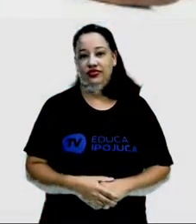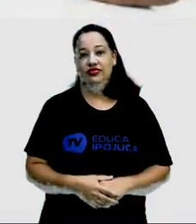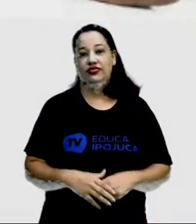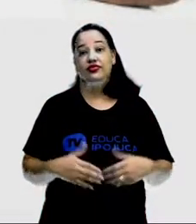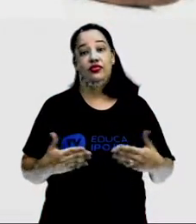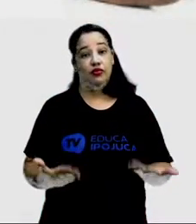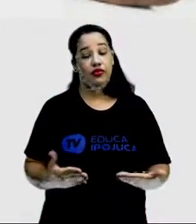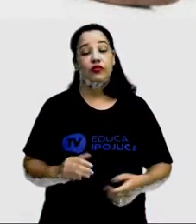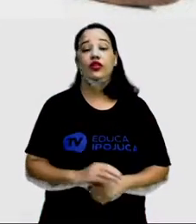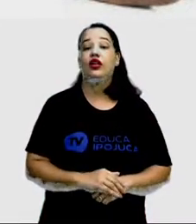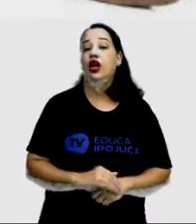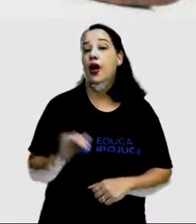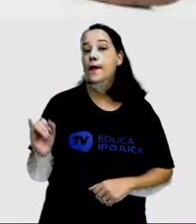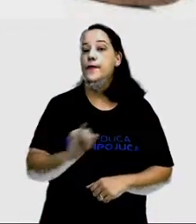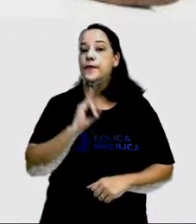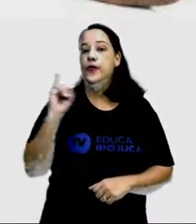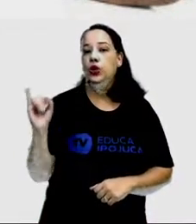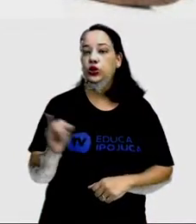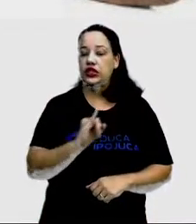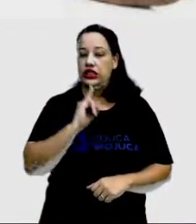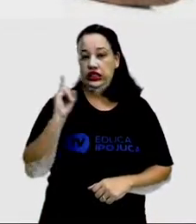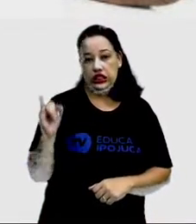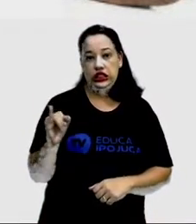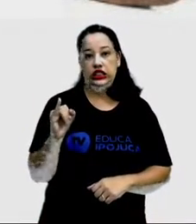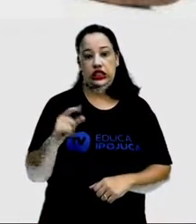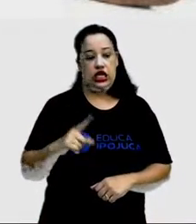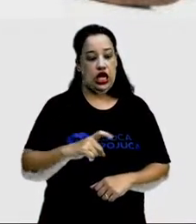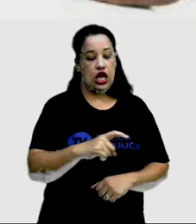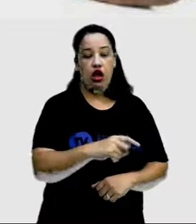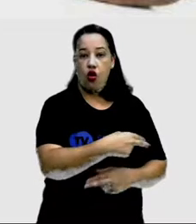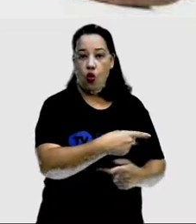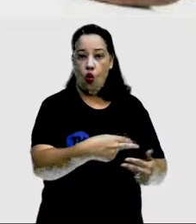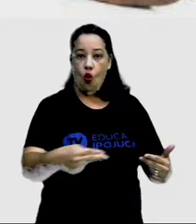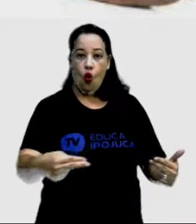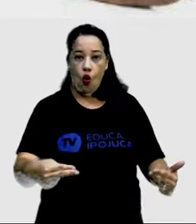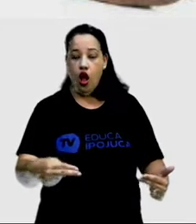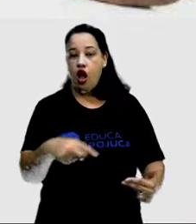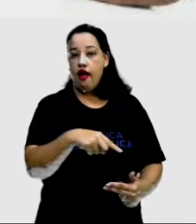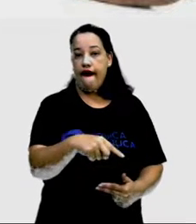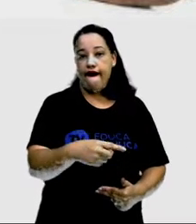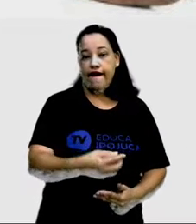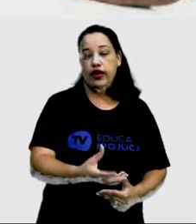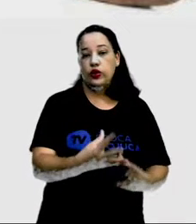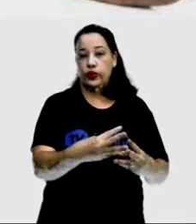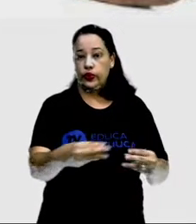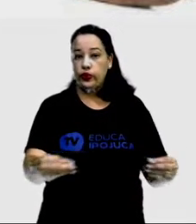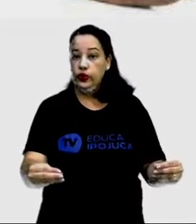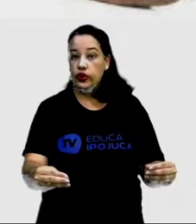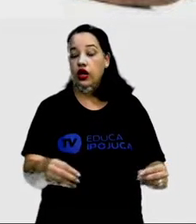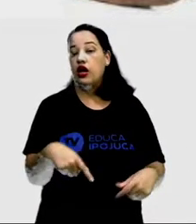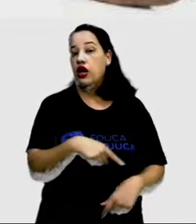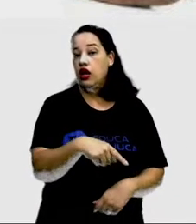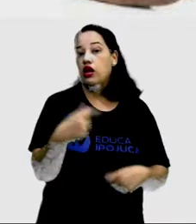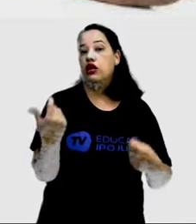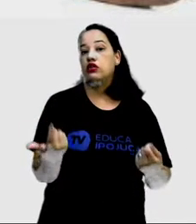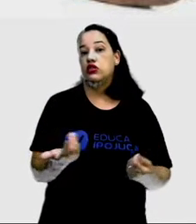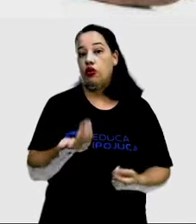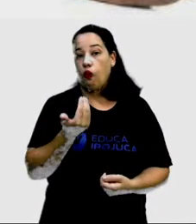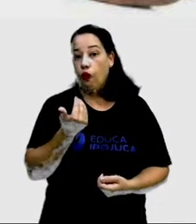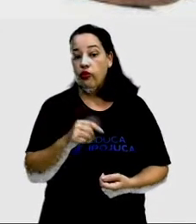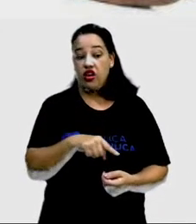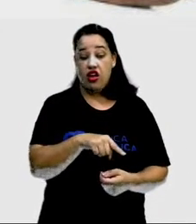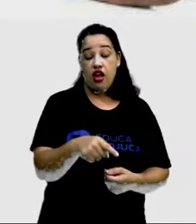Qual a importância dos seres decompositores? Os seres decompositores nutrem-se dos restos dos